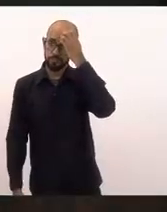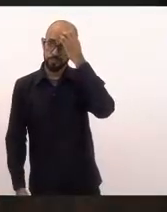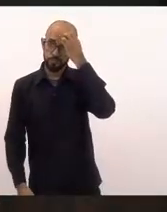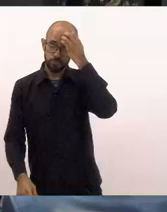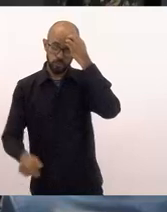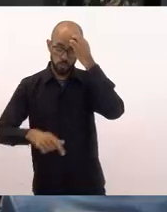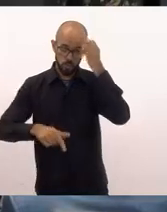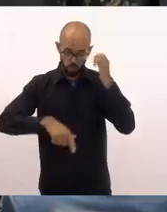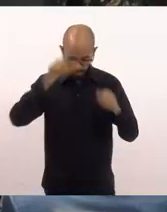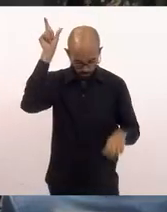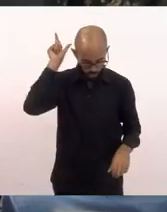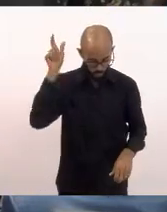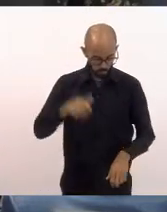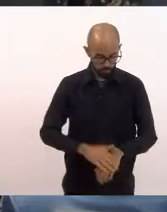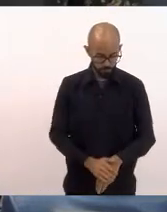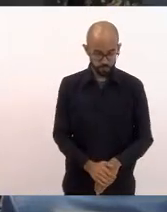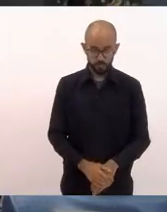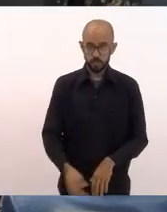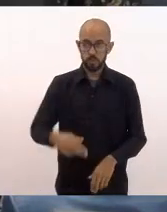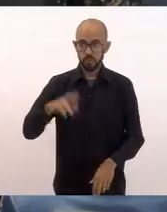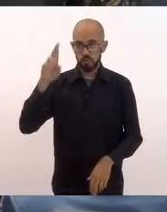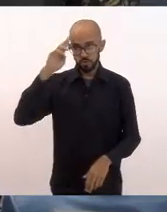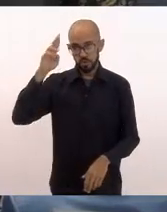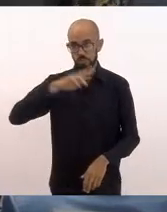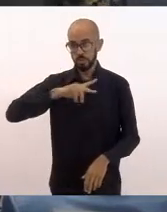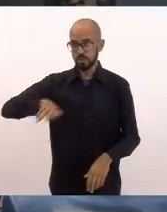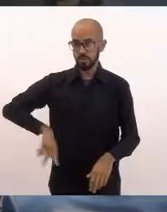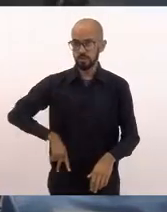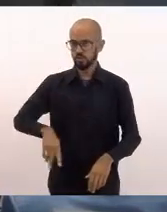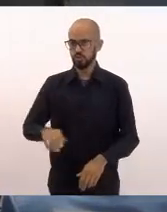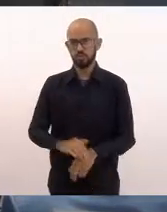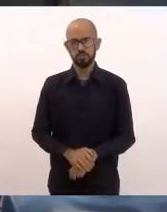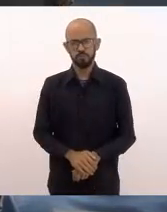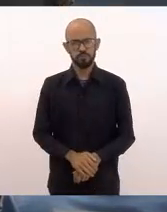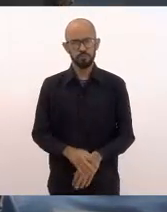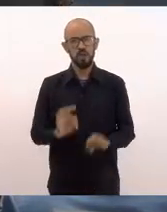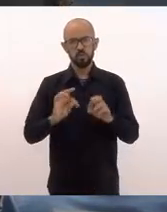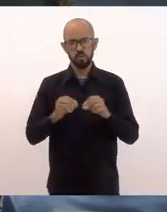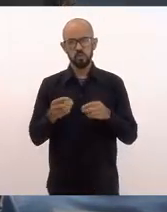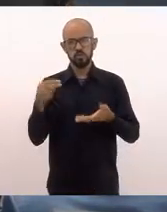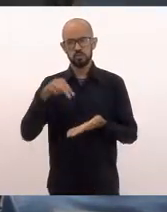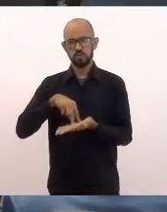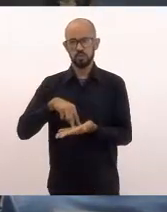Luiz. Senhor presidente, senhoras e senhores,